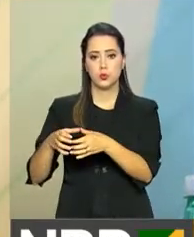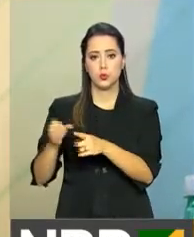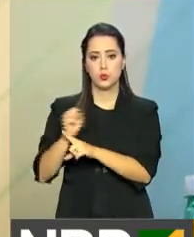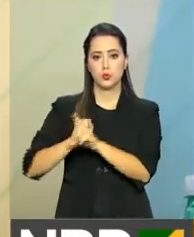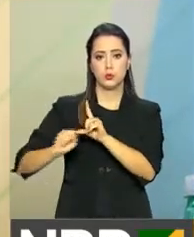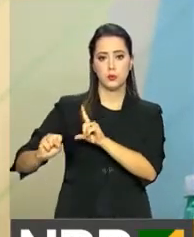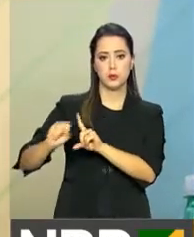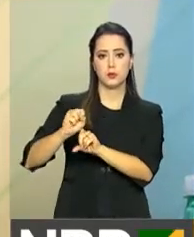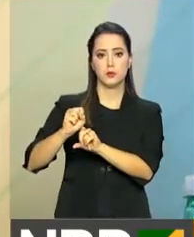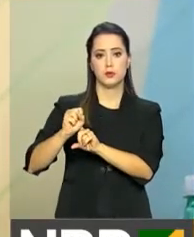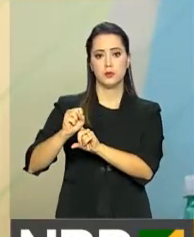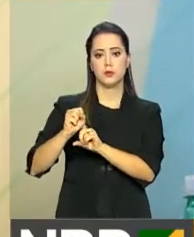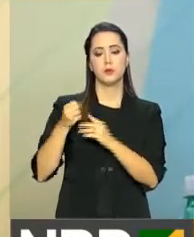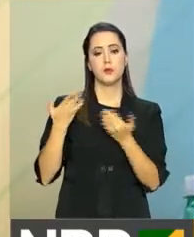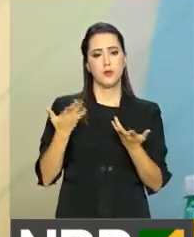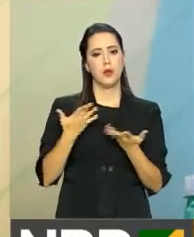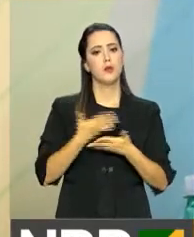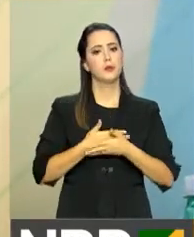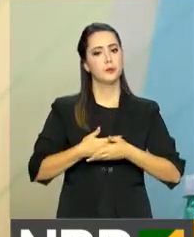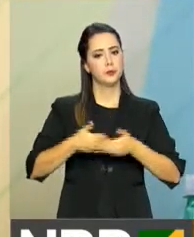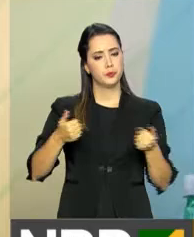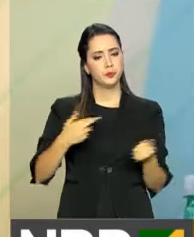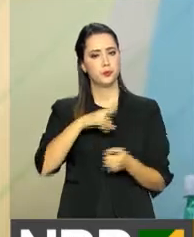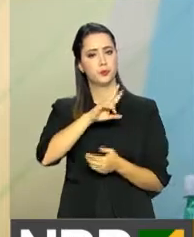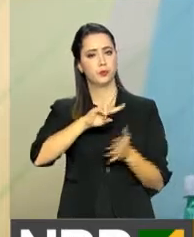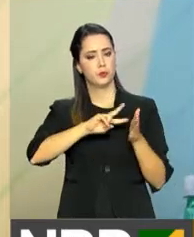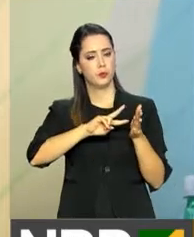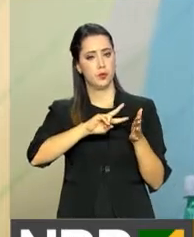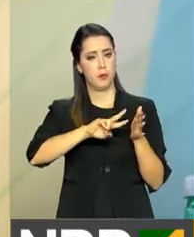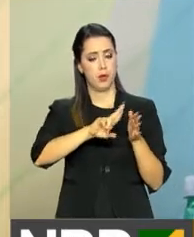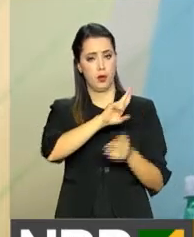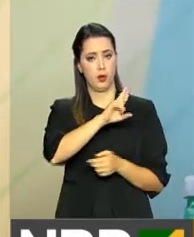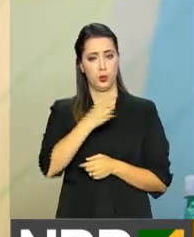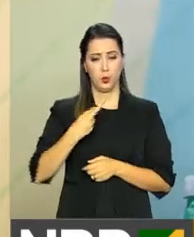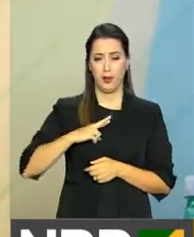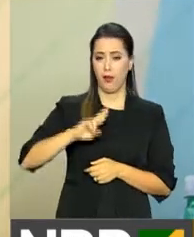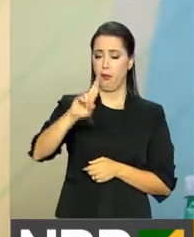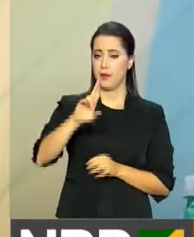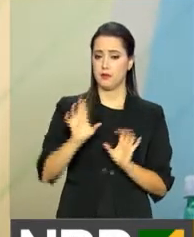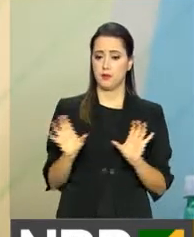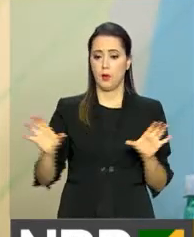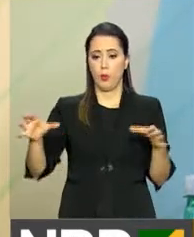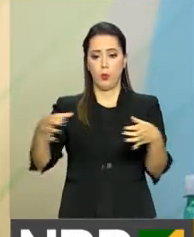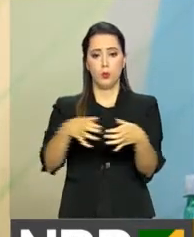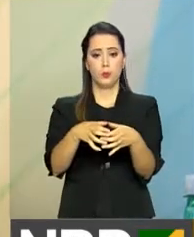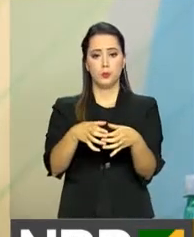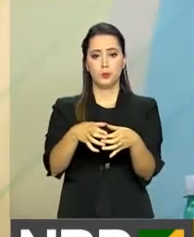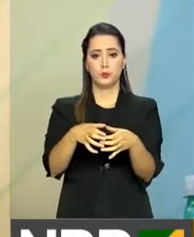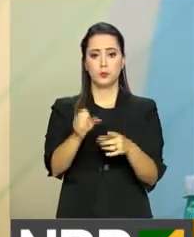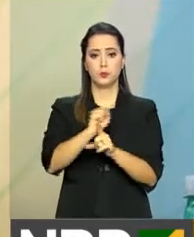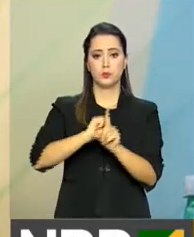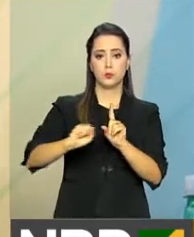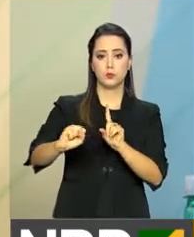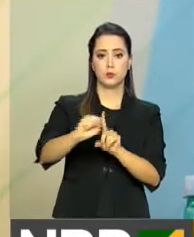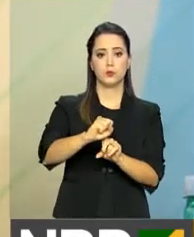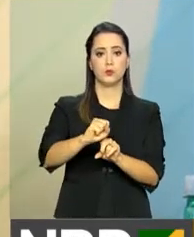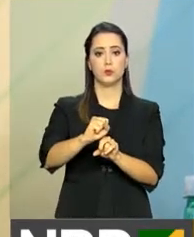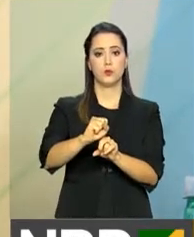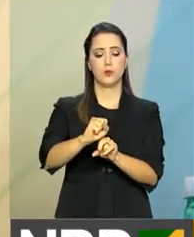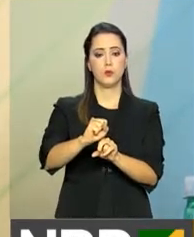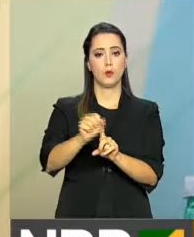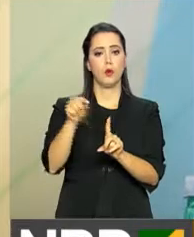e nada melhor para representar coletivamente a sociedade